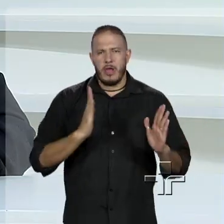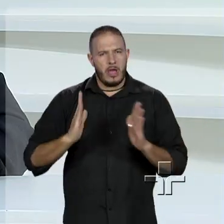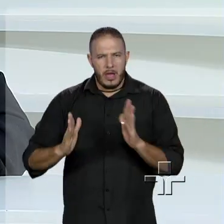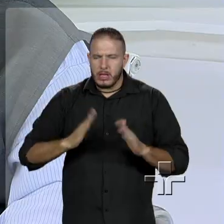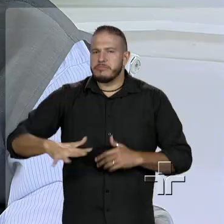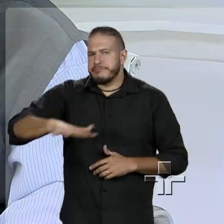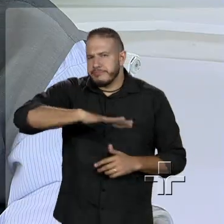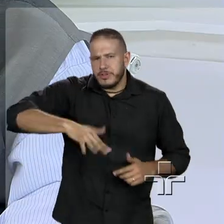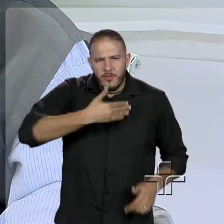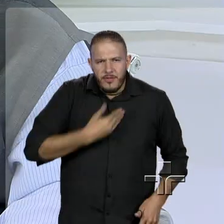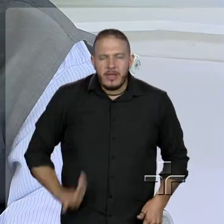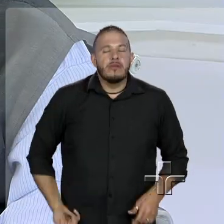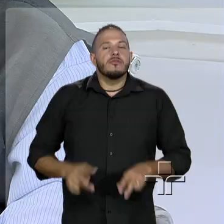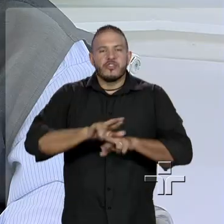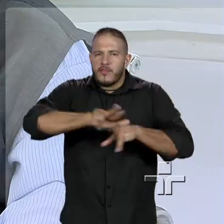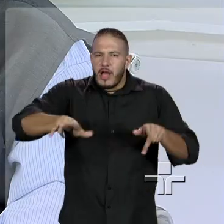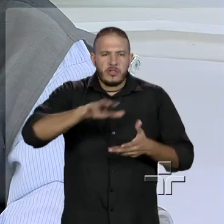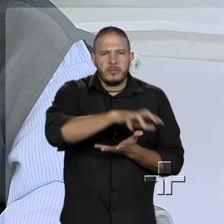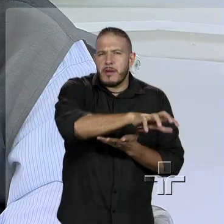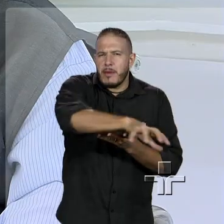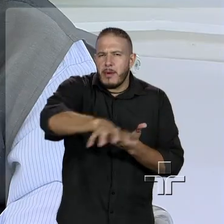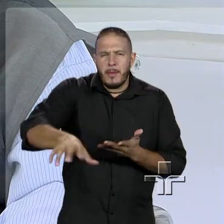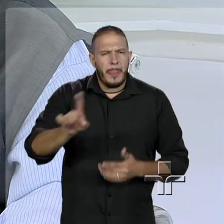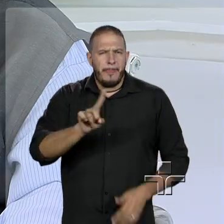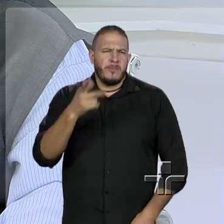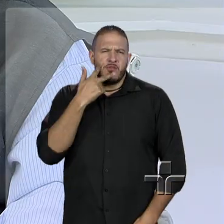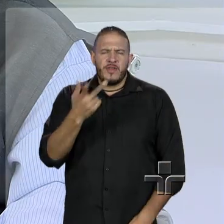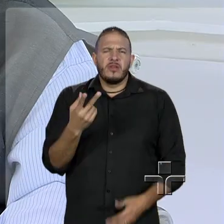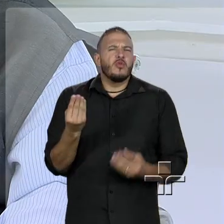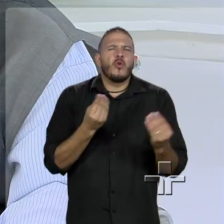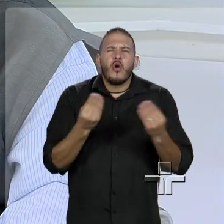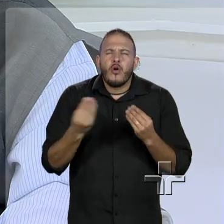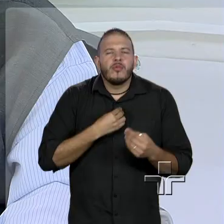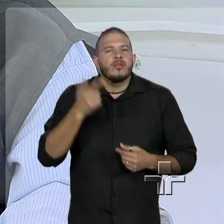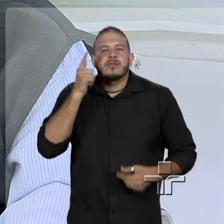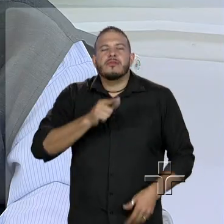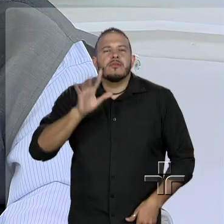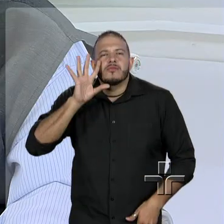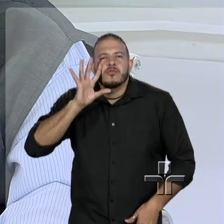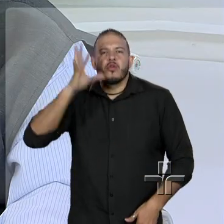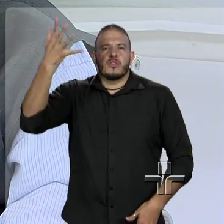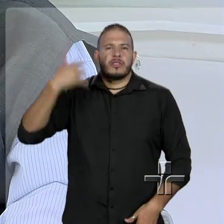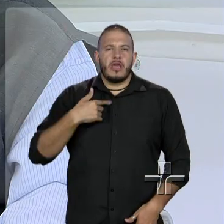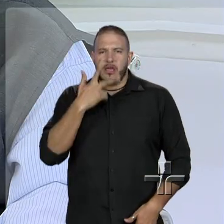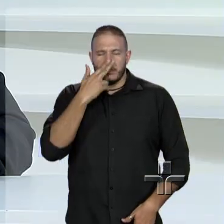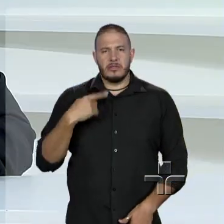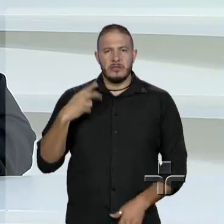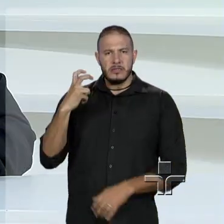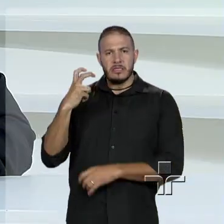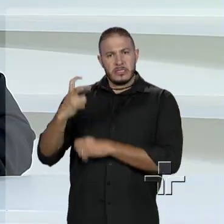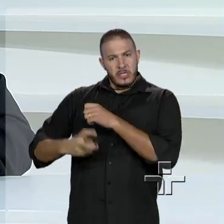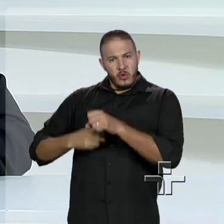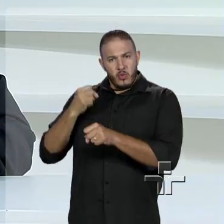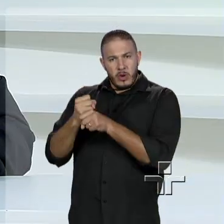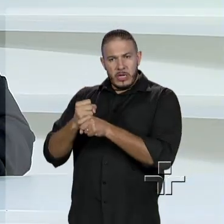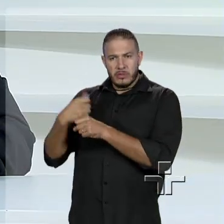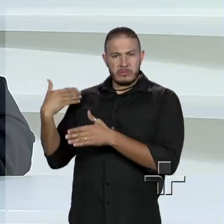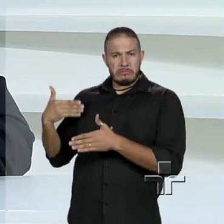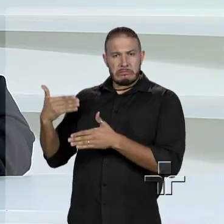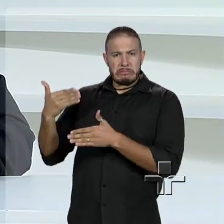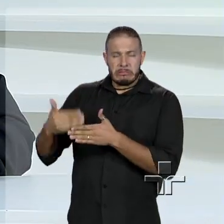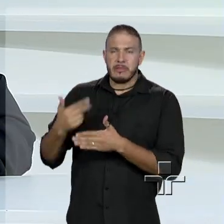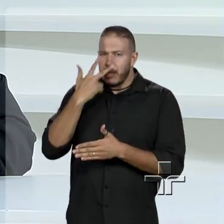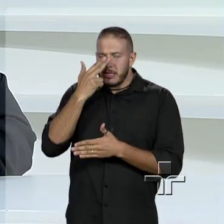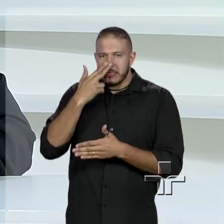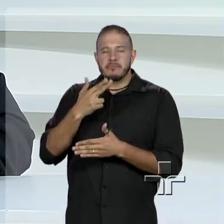ambientes. E a gente não está falando como é que soluciona essa recessão de 5 anos, que parece que vai